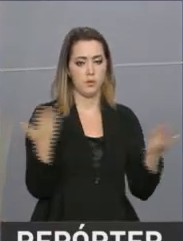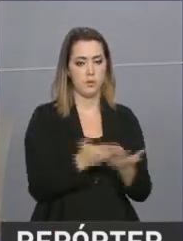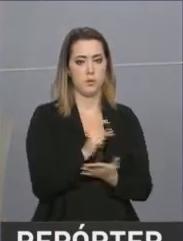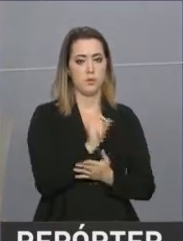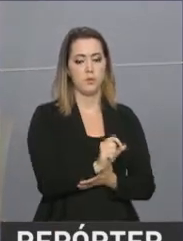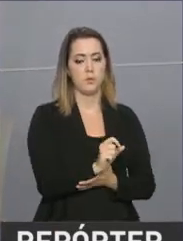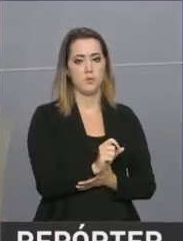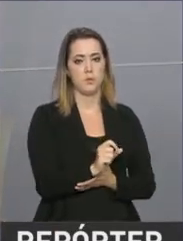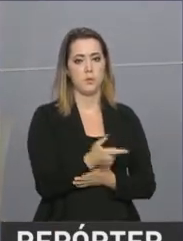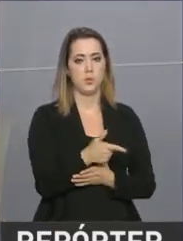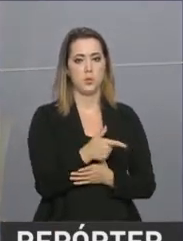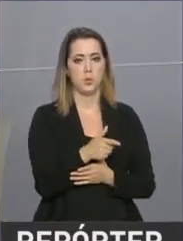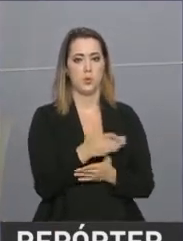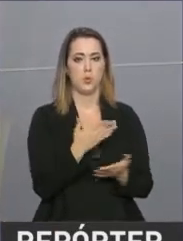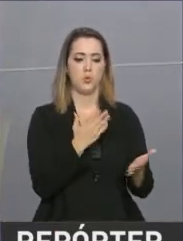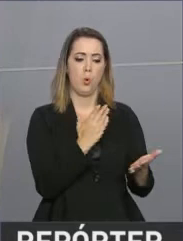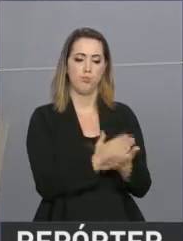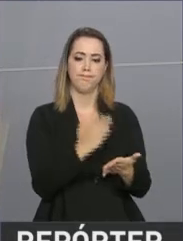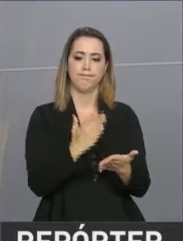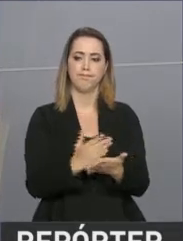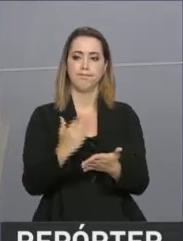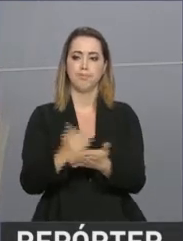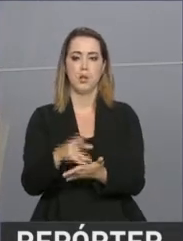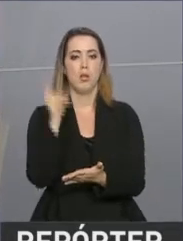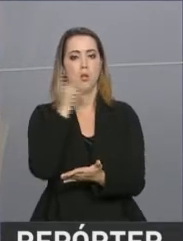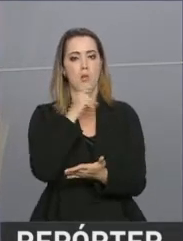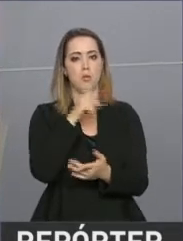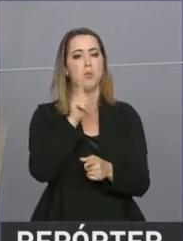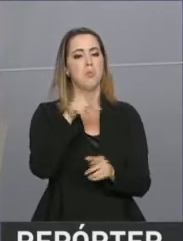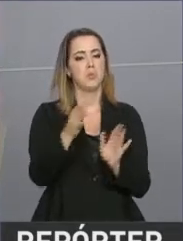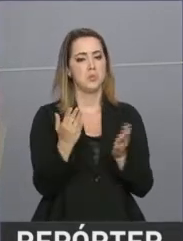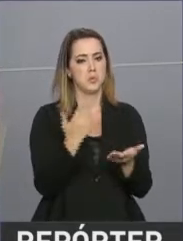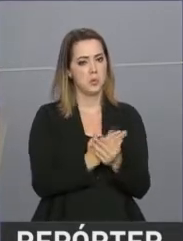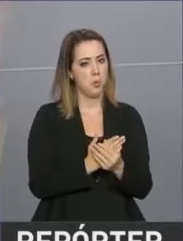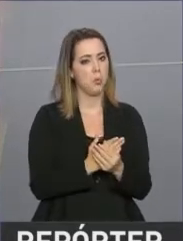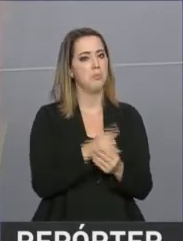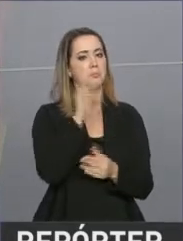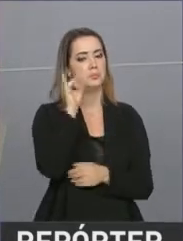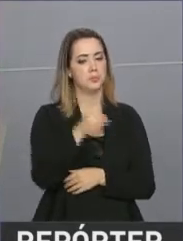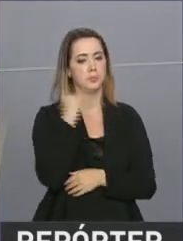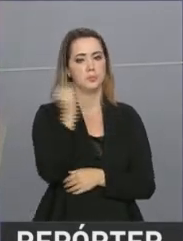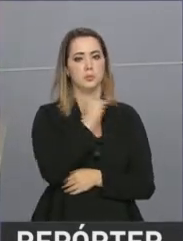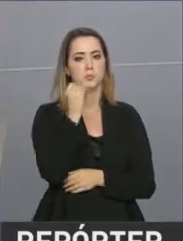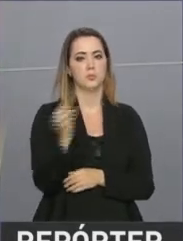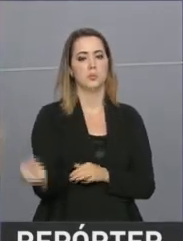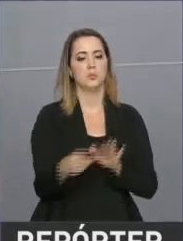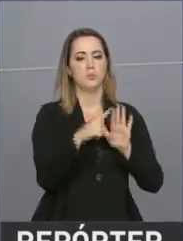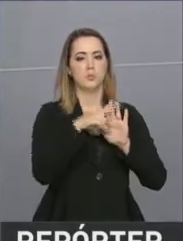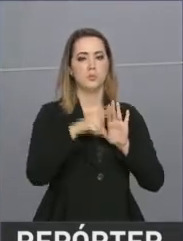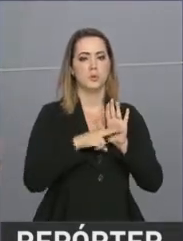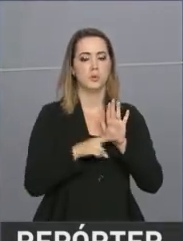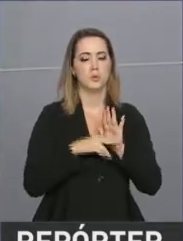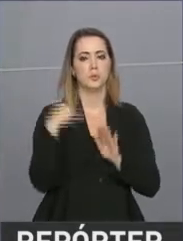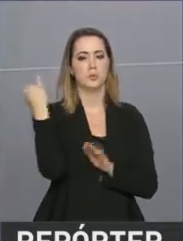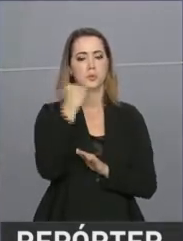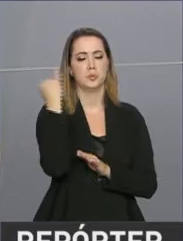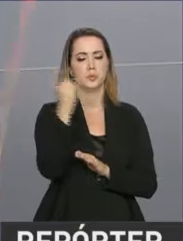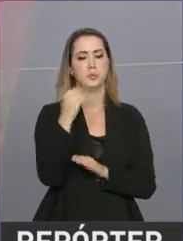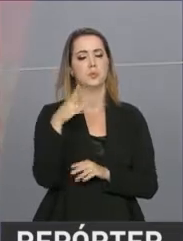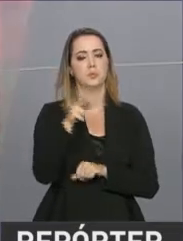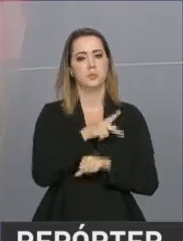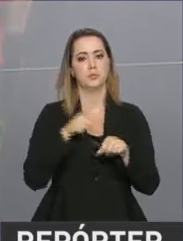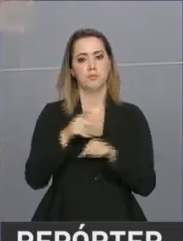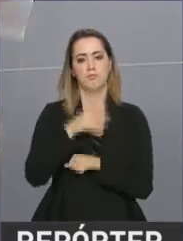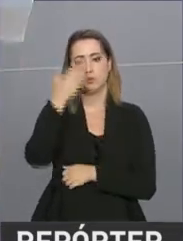hoje, não é uma tramitação assim tão rápida, mas um projeto bastante importante, uma reforma fundamental para o país, né?